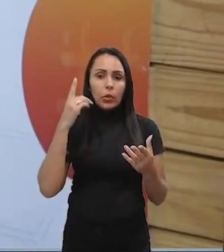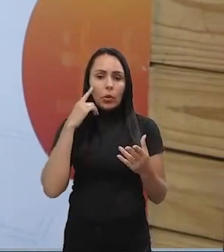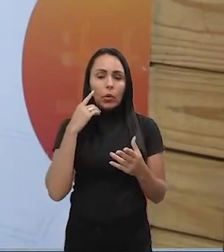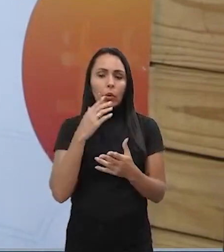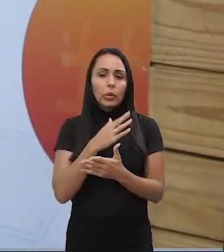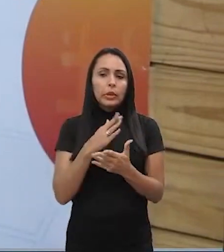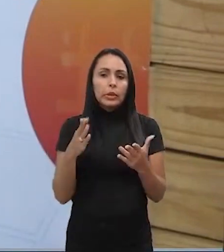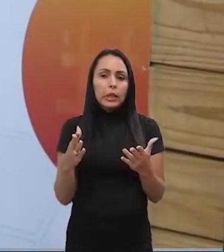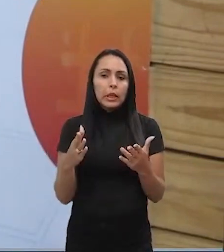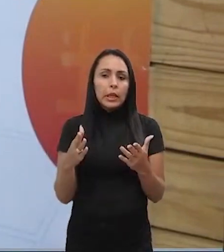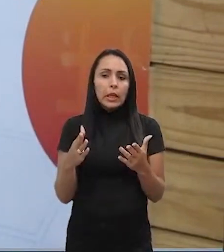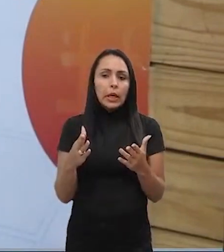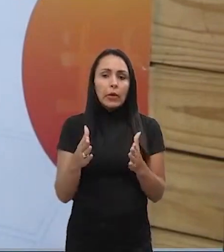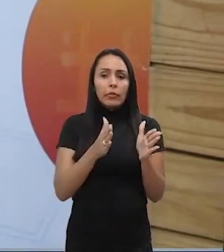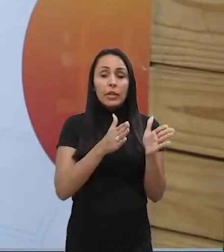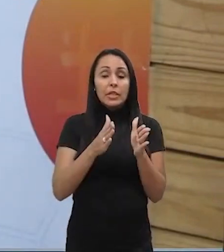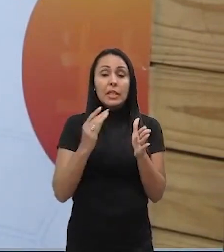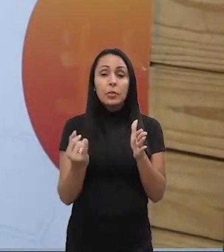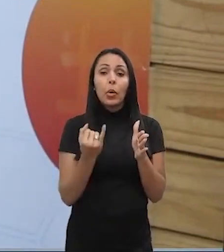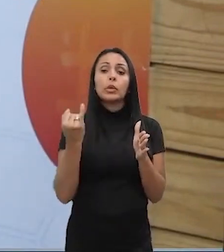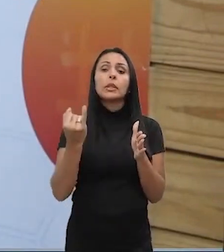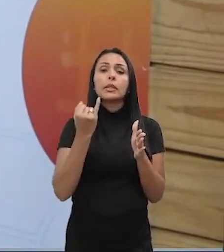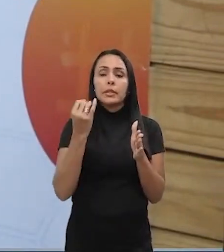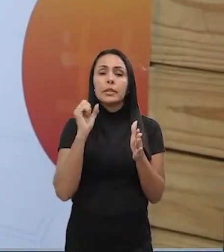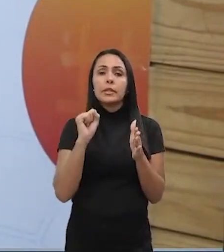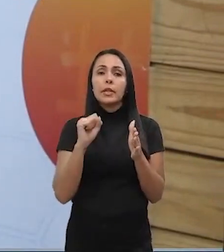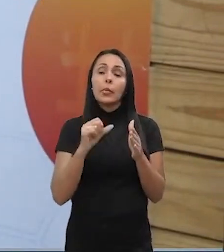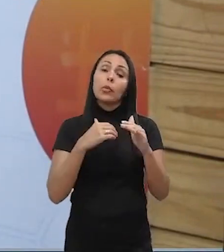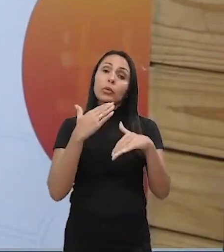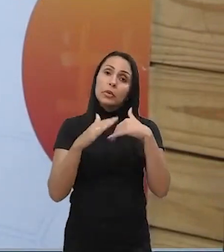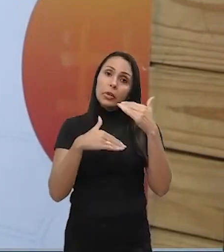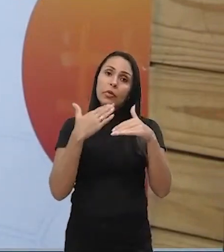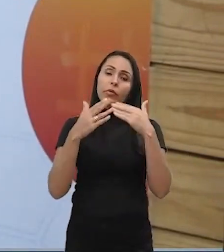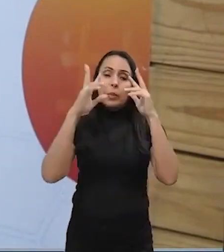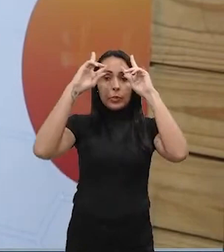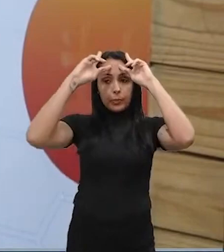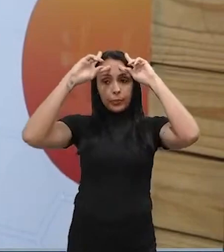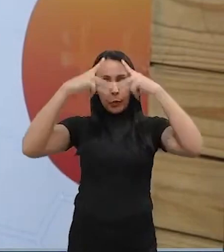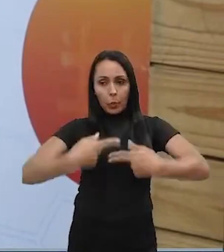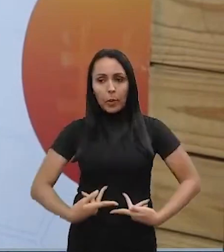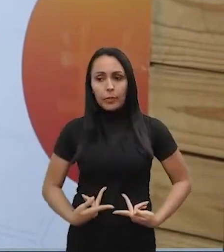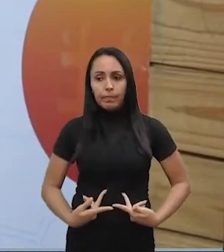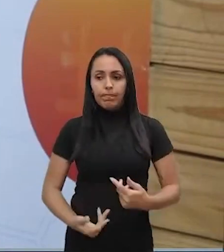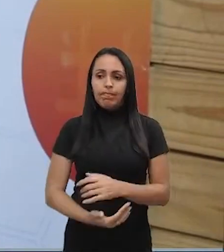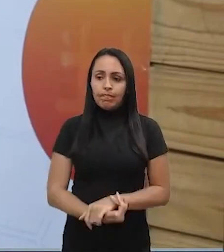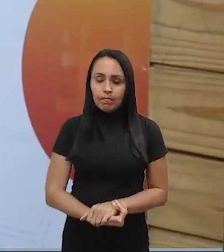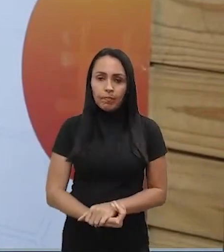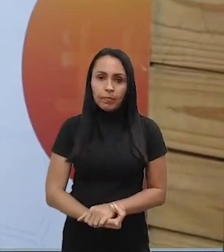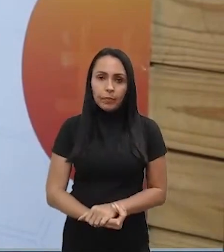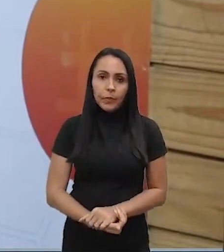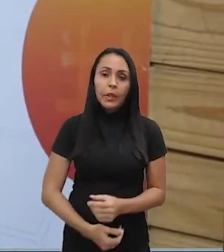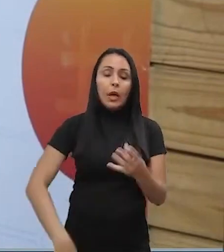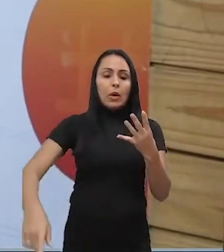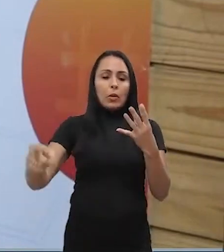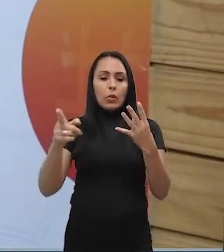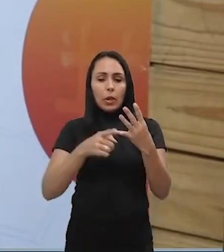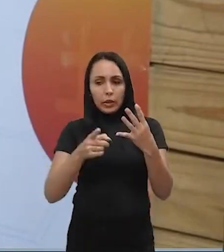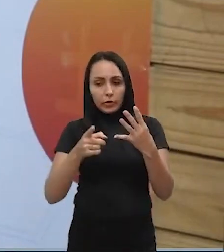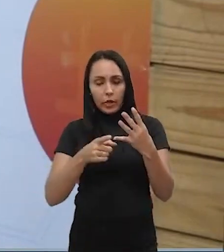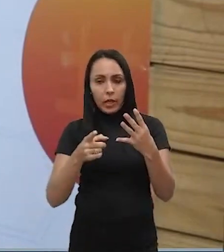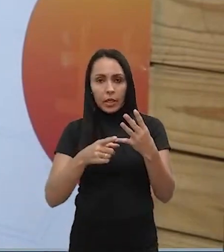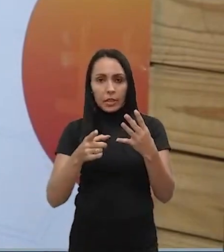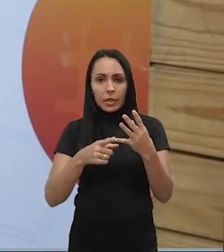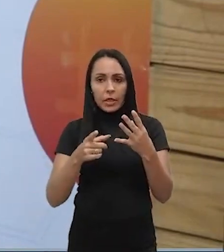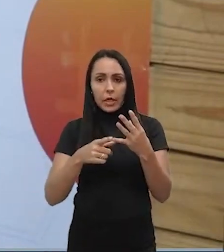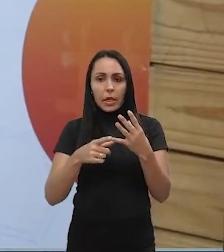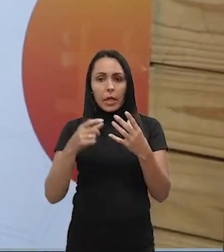aço e a eletricidade passam a ser fundamentais para o desenvolvimento humano. Para Rossetti, a quarta fase é o